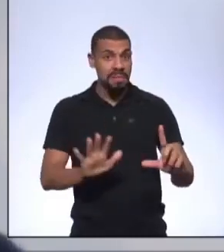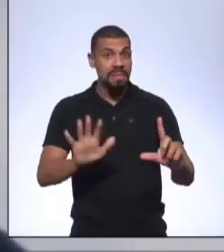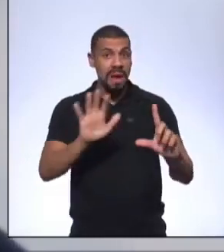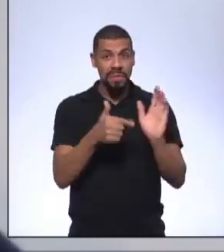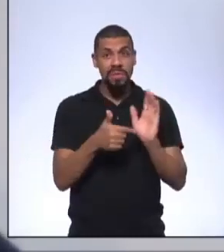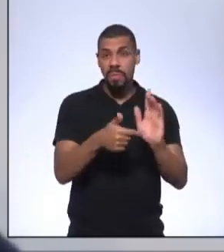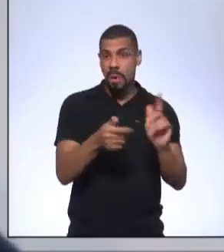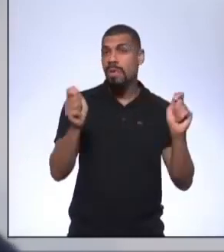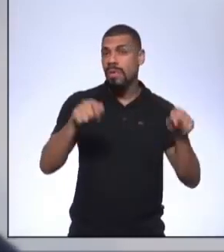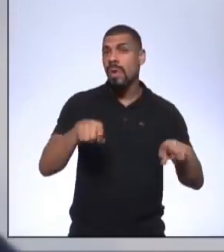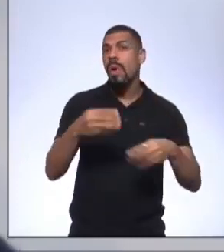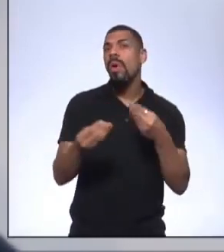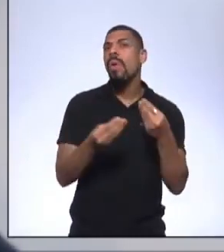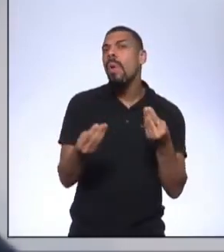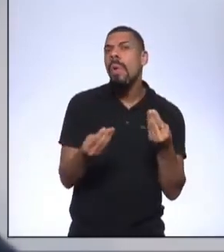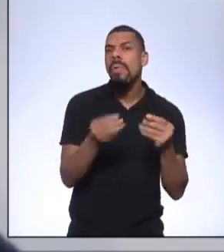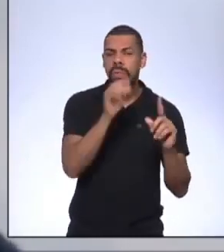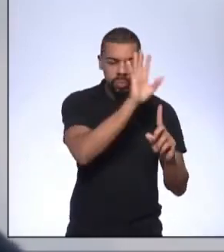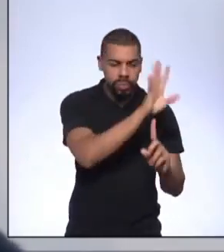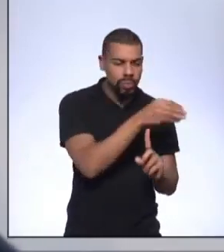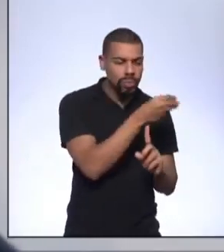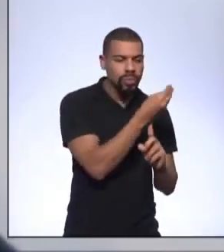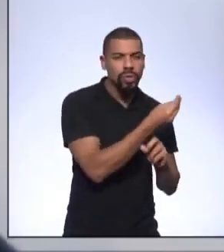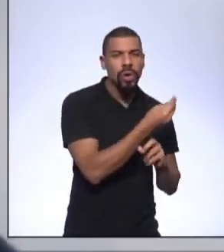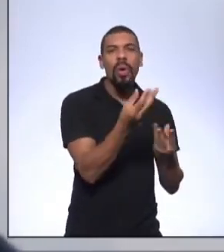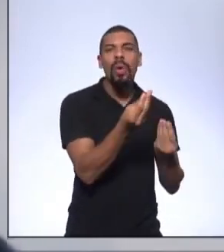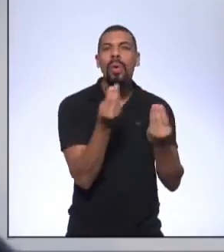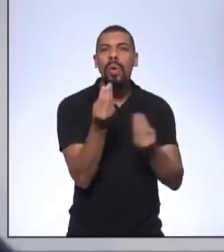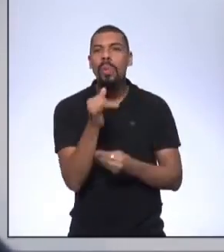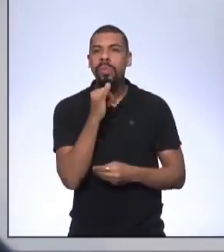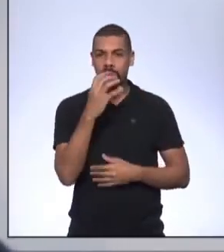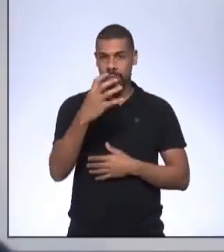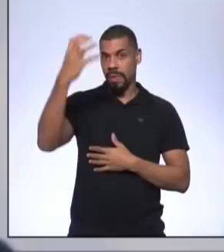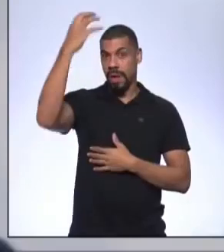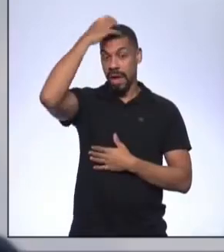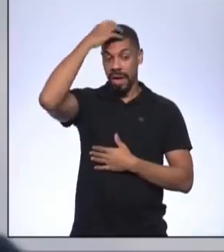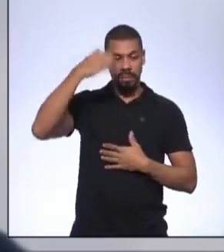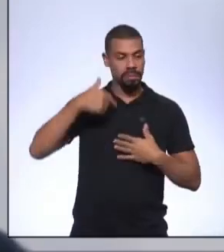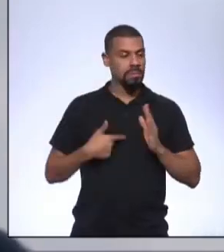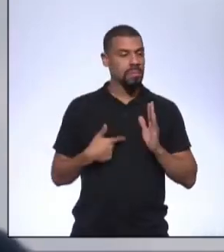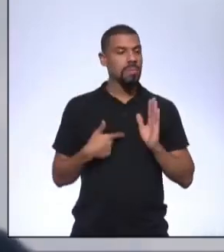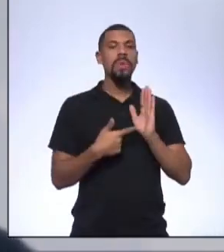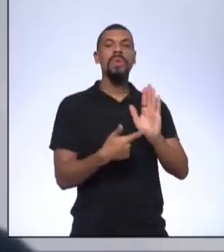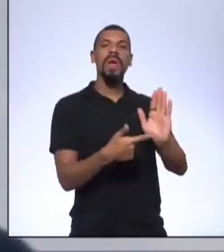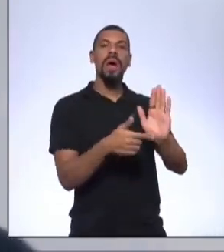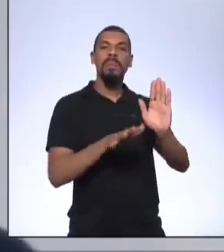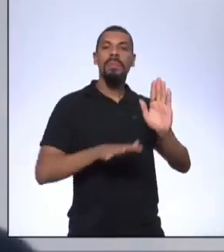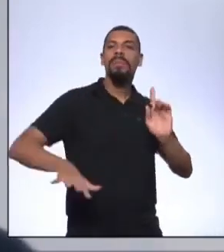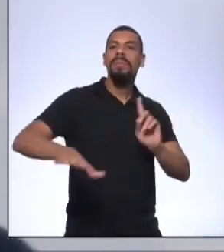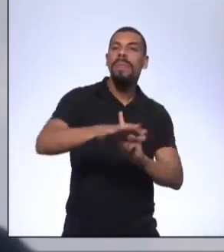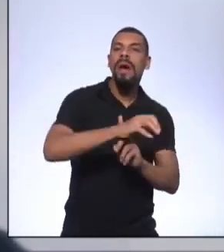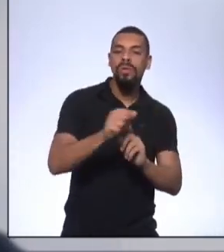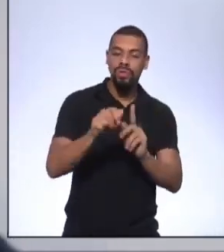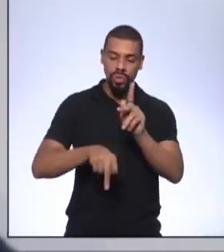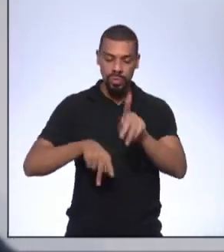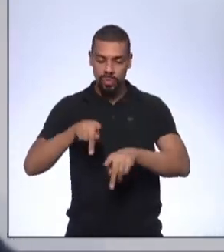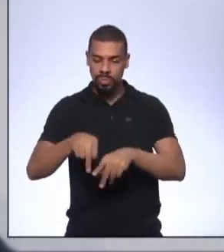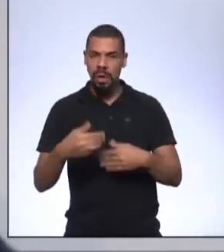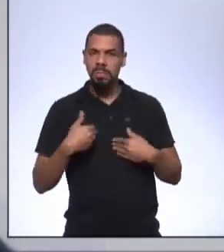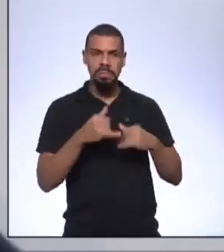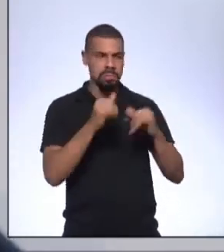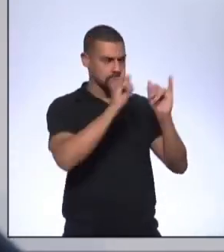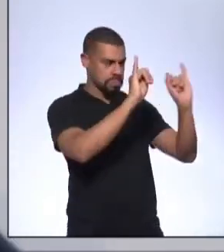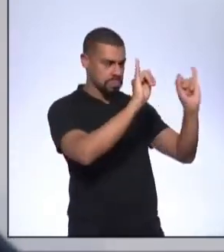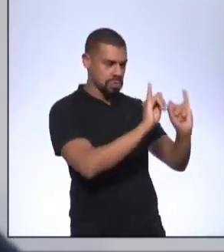bem o retrato que o rei gostaria de passar, ou seja, a impressão que ele gostaria de passar para a população, de que eu sou uma espécie